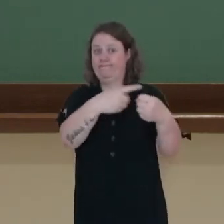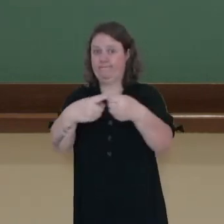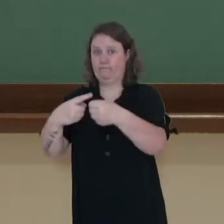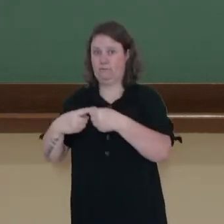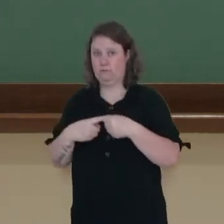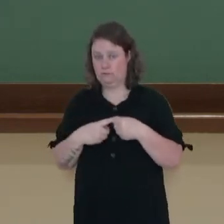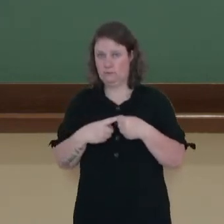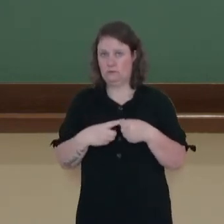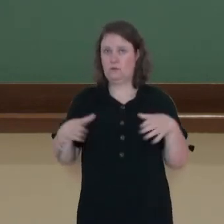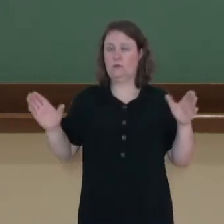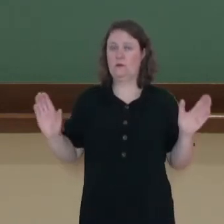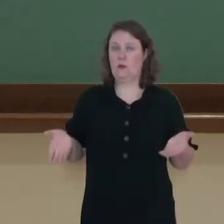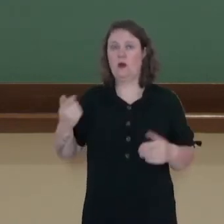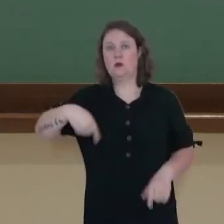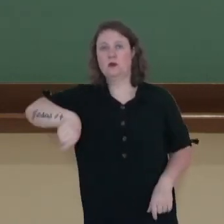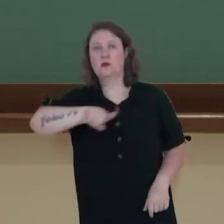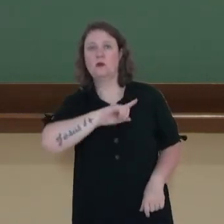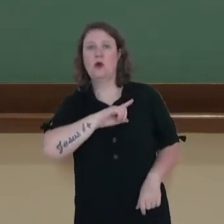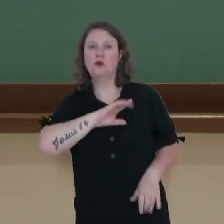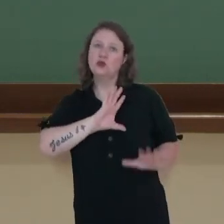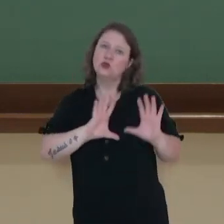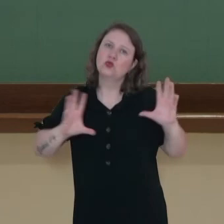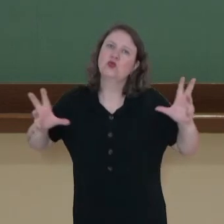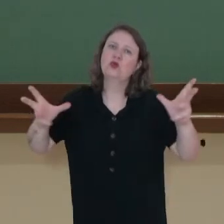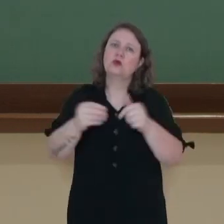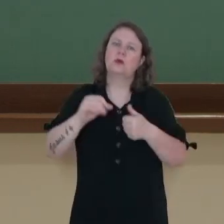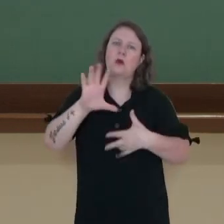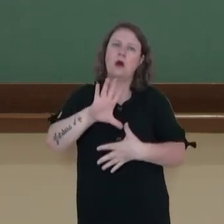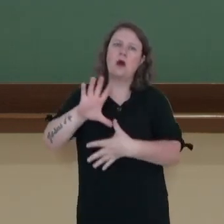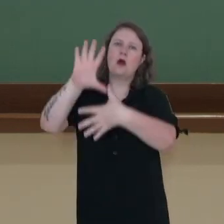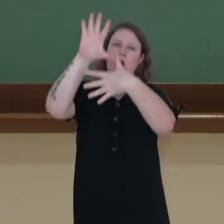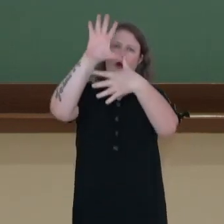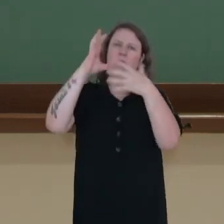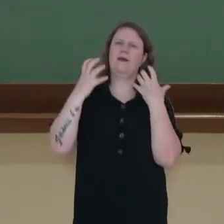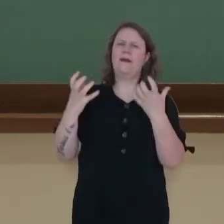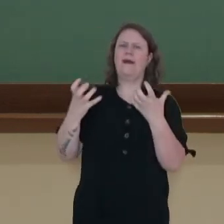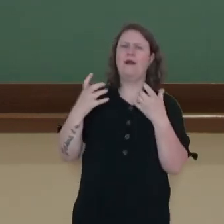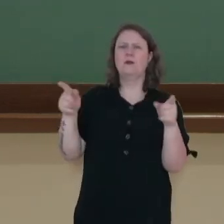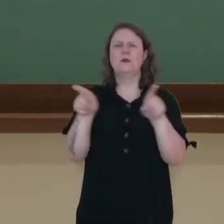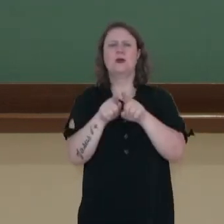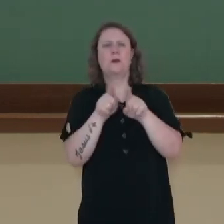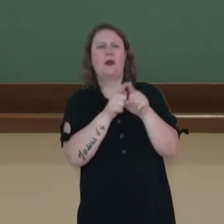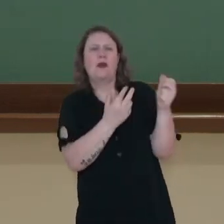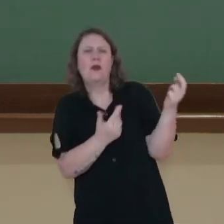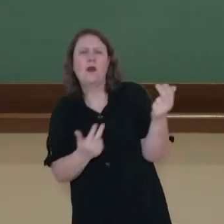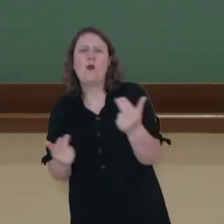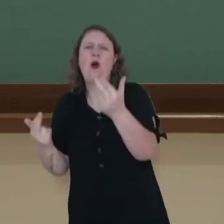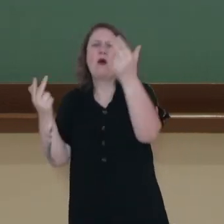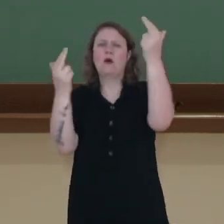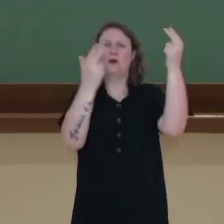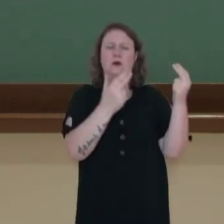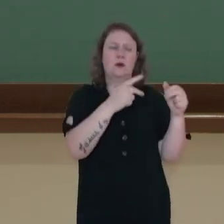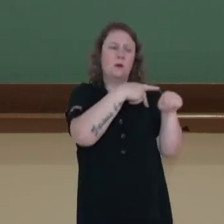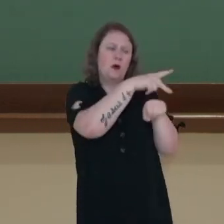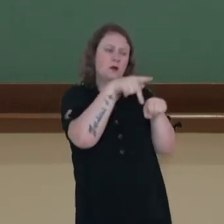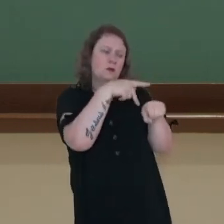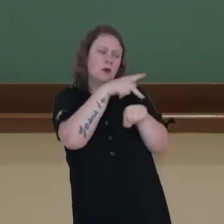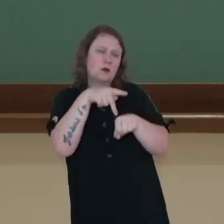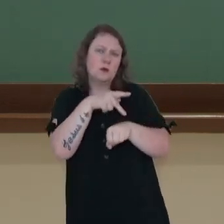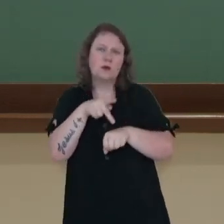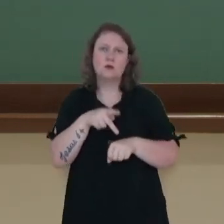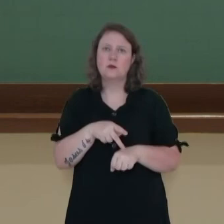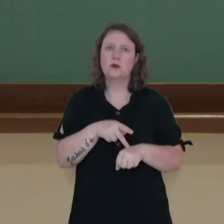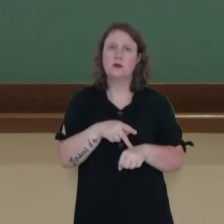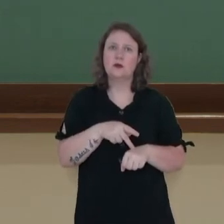somos da América e queremos ser americanos, quer dizer que nós também, assim como os outros países da América